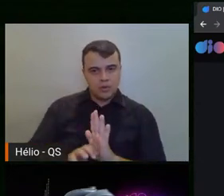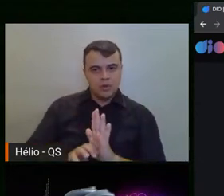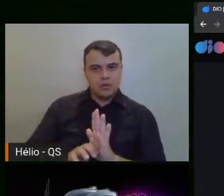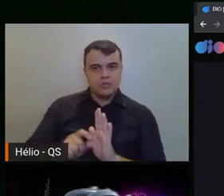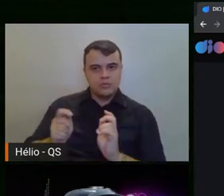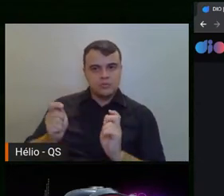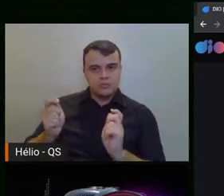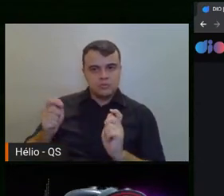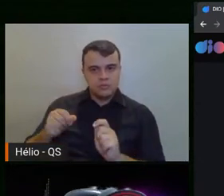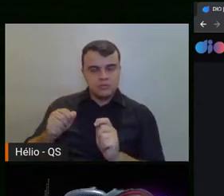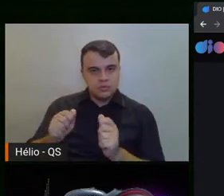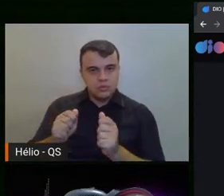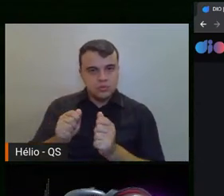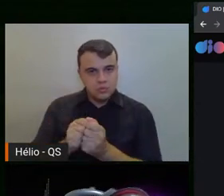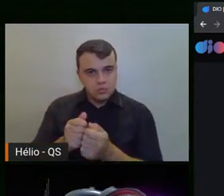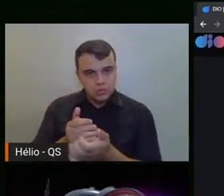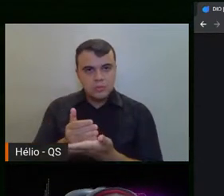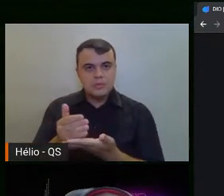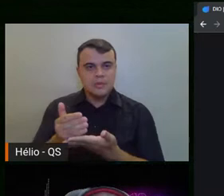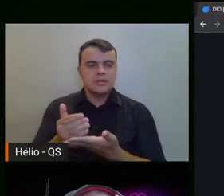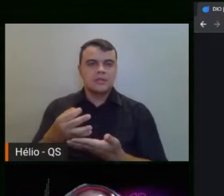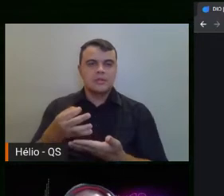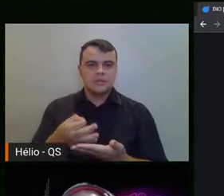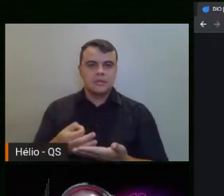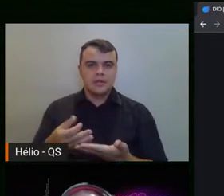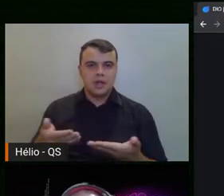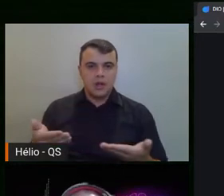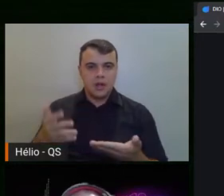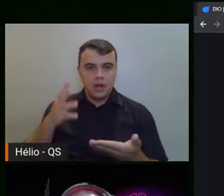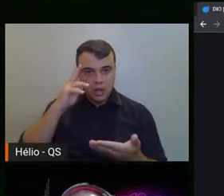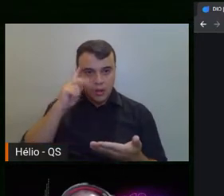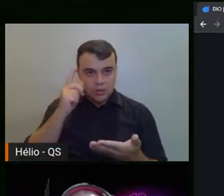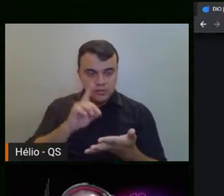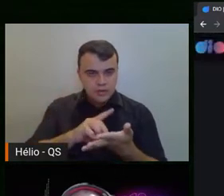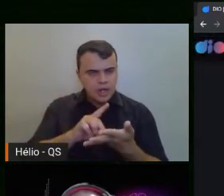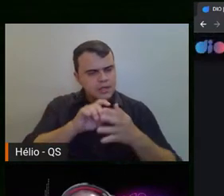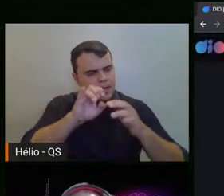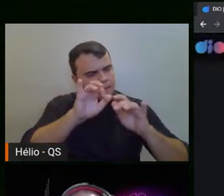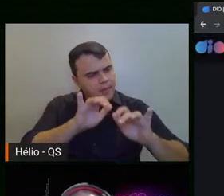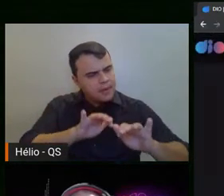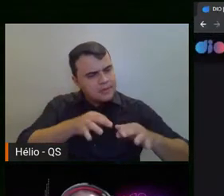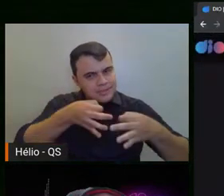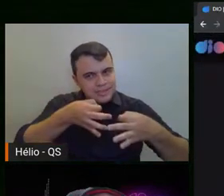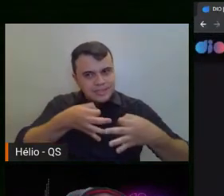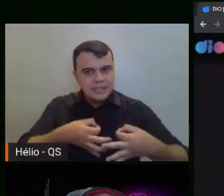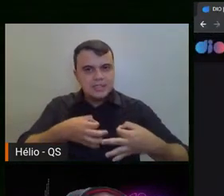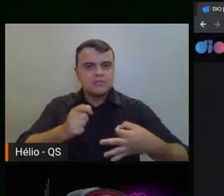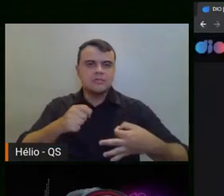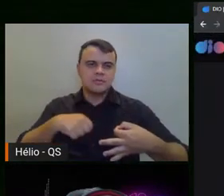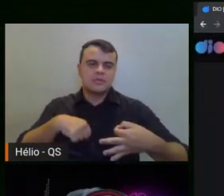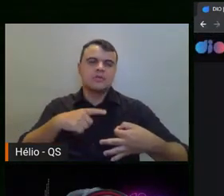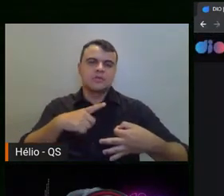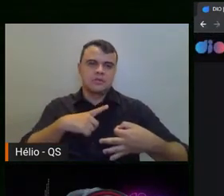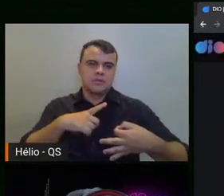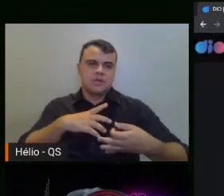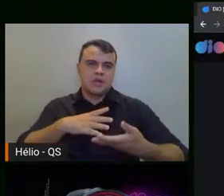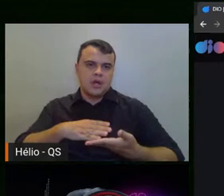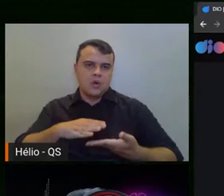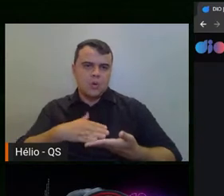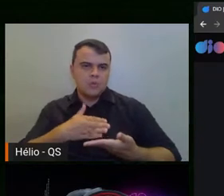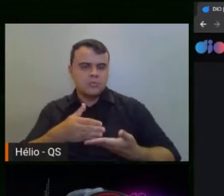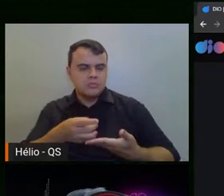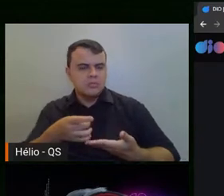a gente tá upando aqui agora então é realmente preencham certinho aqui galera coloquem aí as